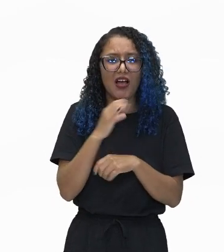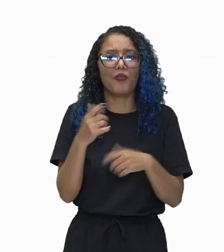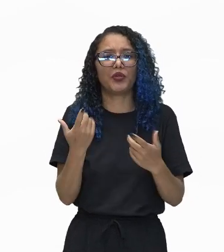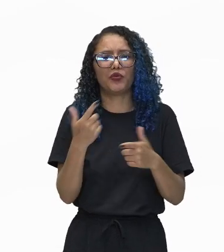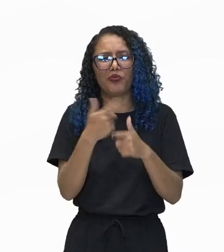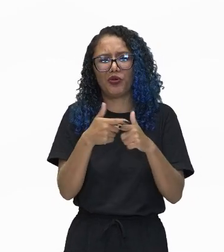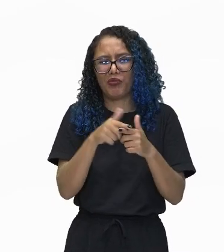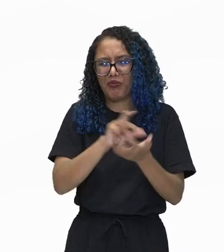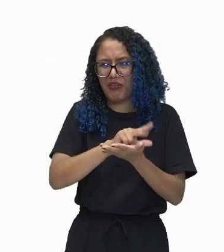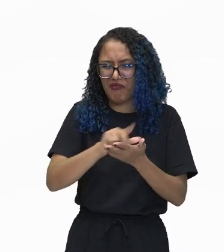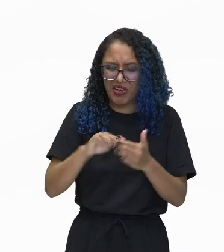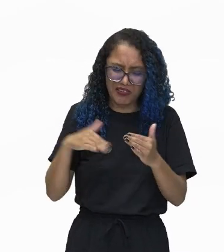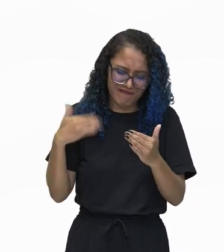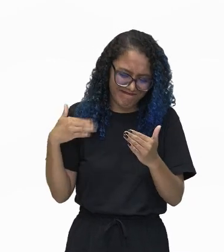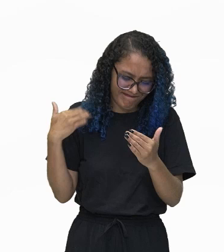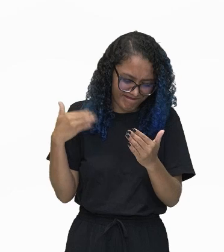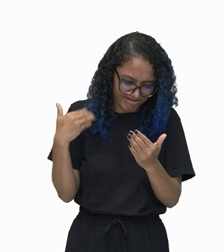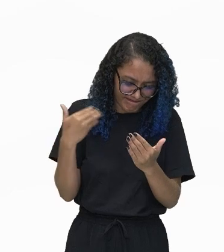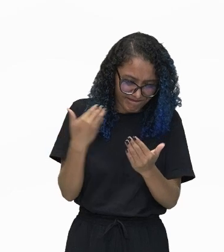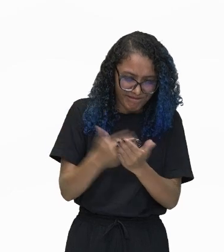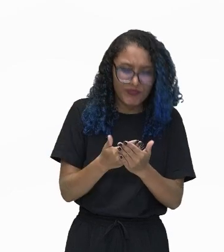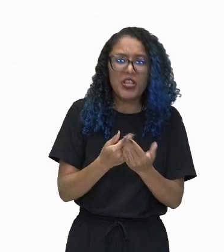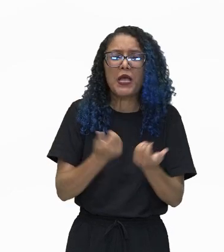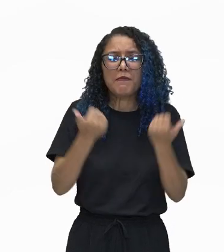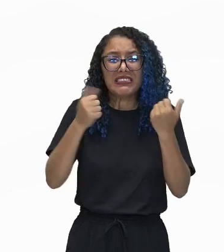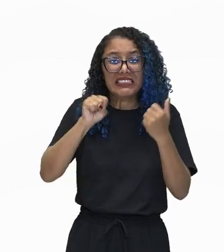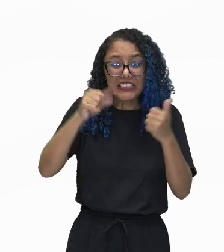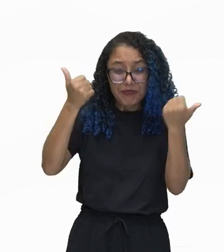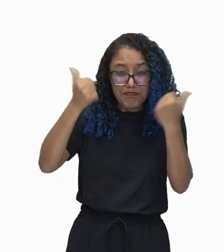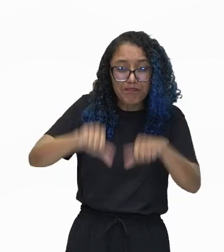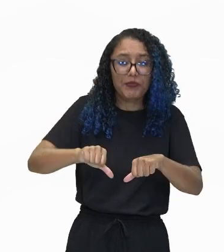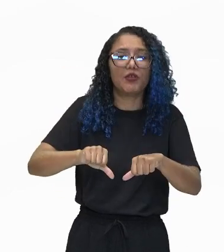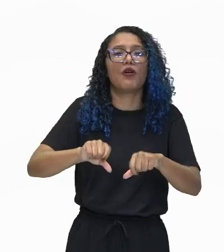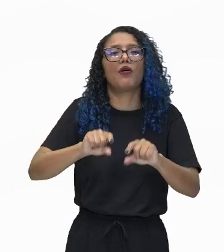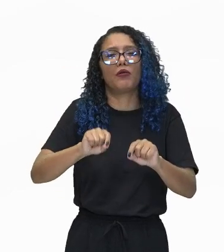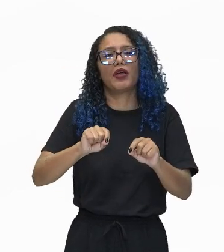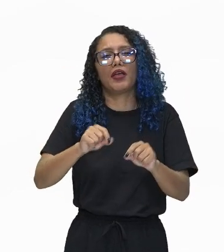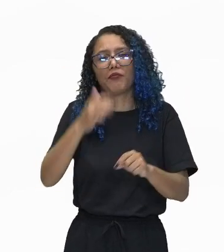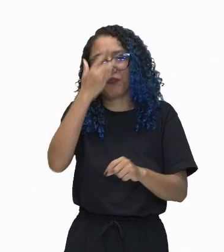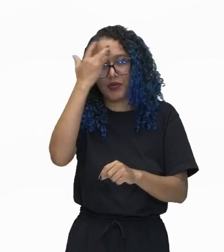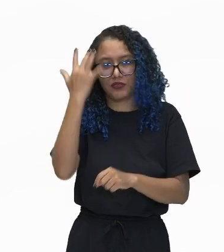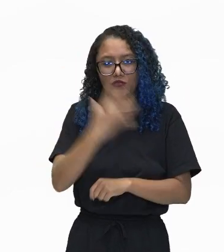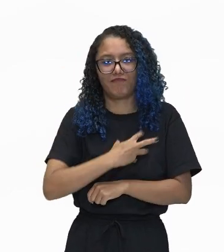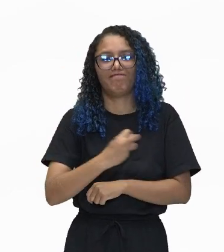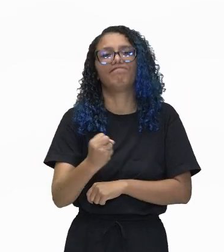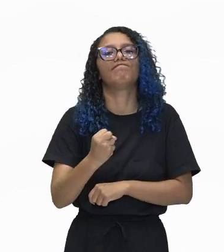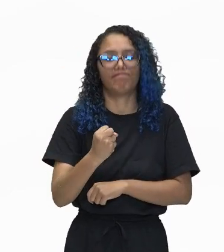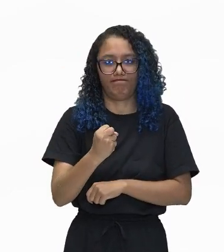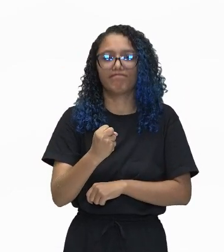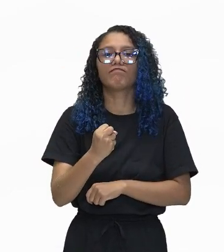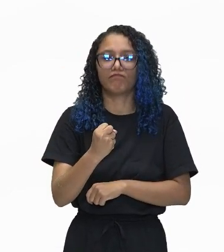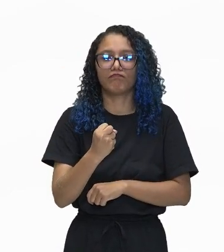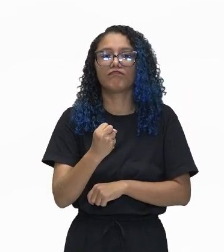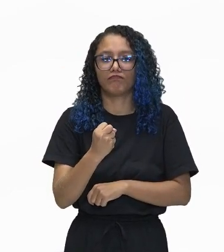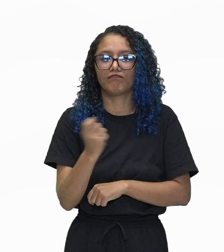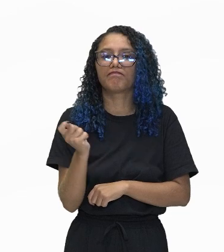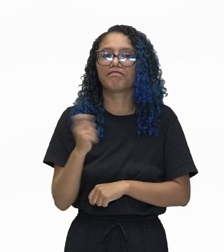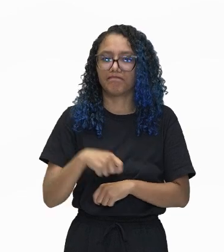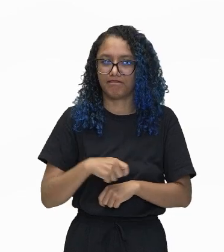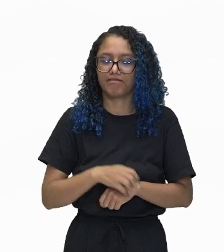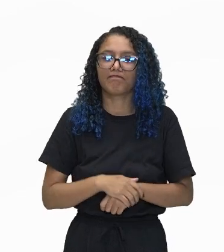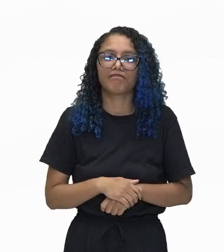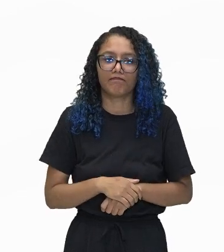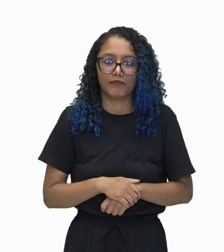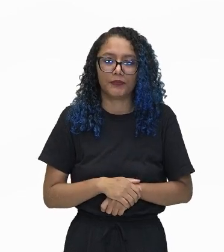durante muito tempo e, se agravadas, podem levar a pessoa a provocar o suicídio, não é mesmo? Então, essa parte